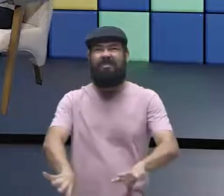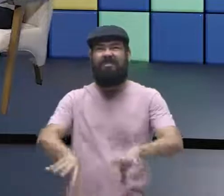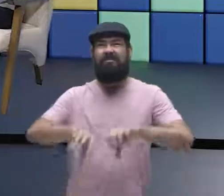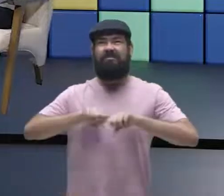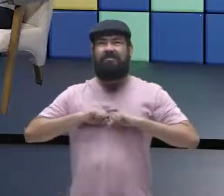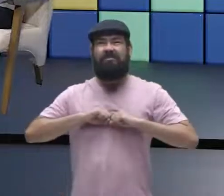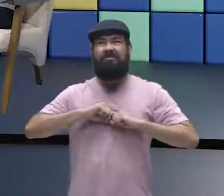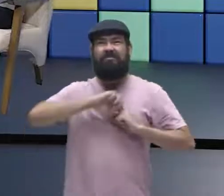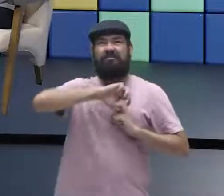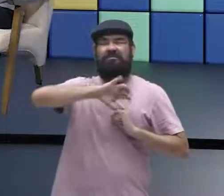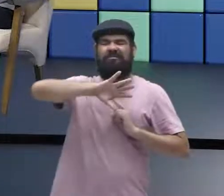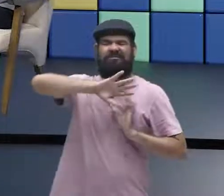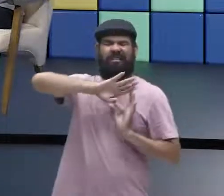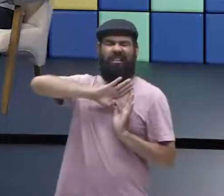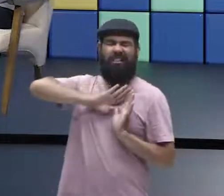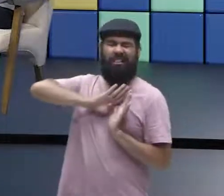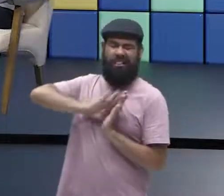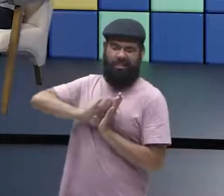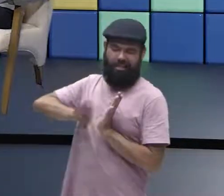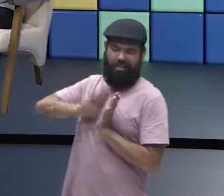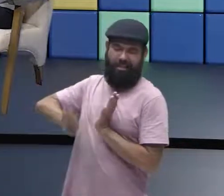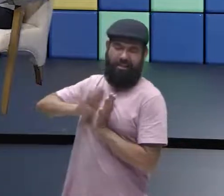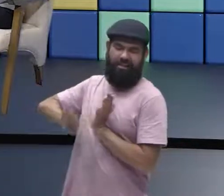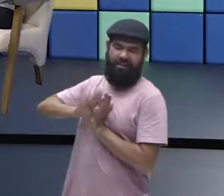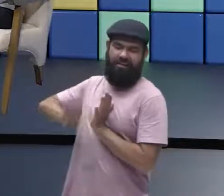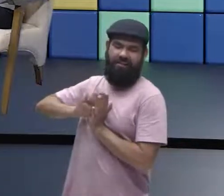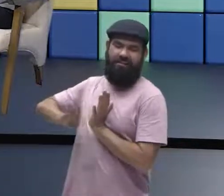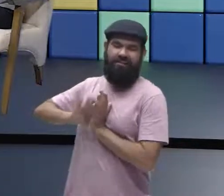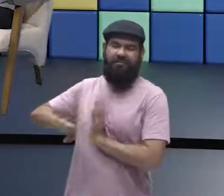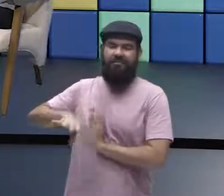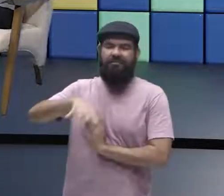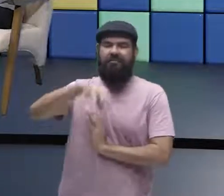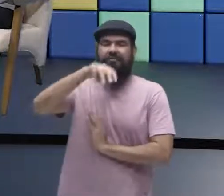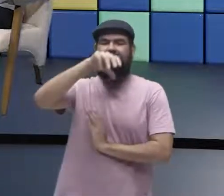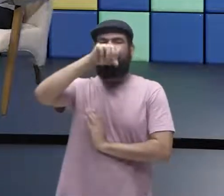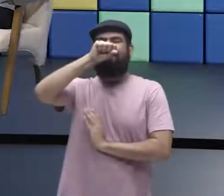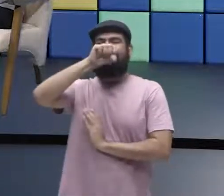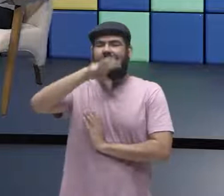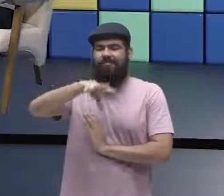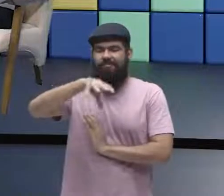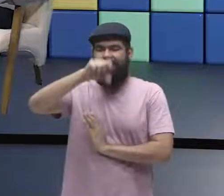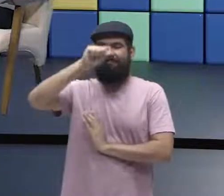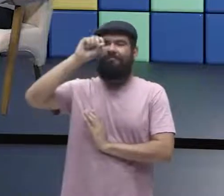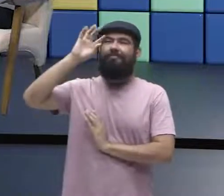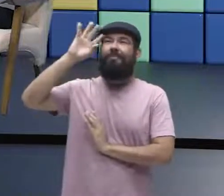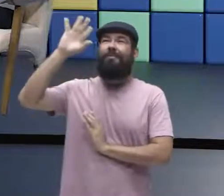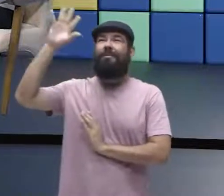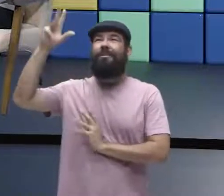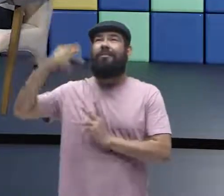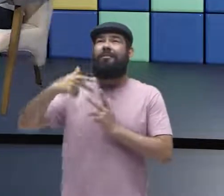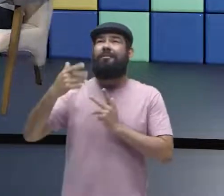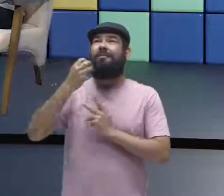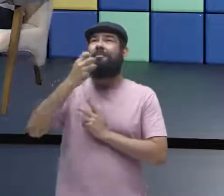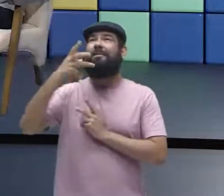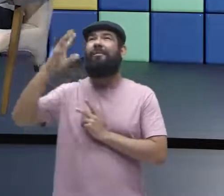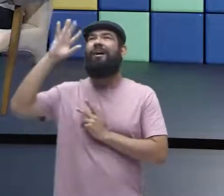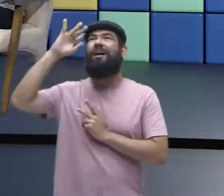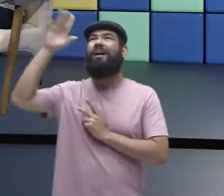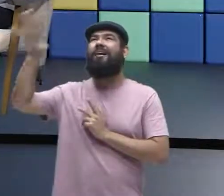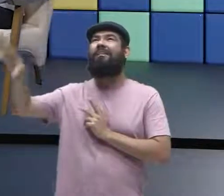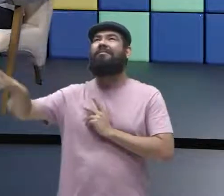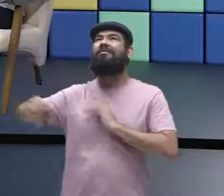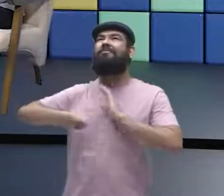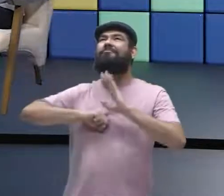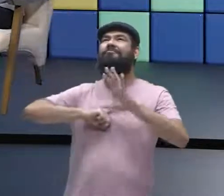afasta daquilo que está te dando raiva no momento, respira fundo, pensa em coisas boas, coisas que te fazem bem, para te